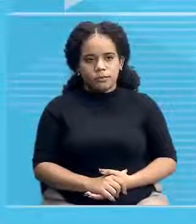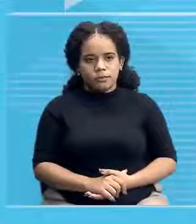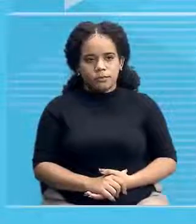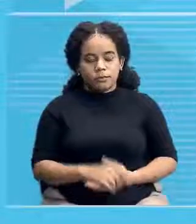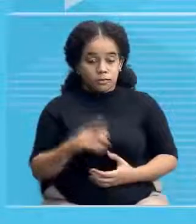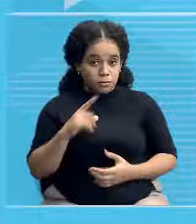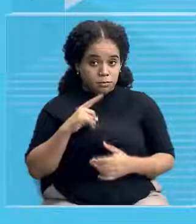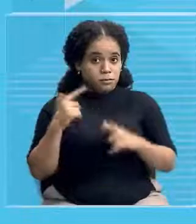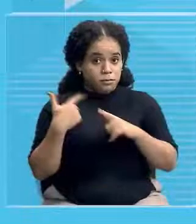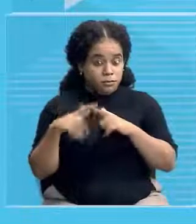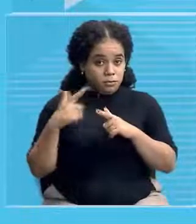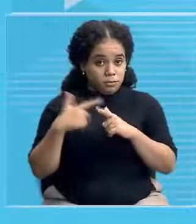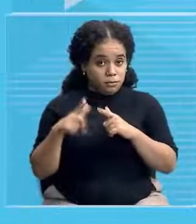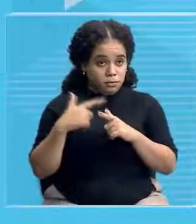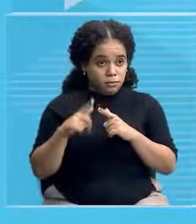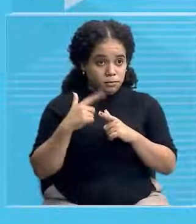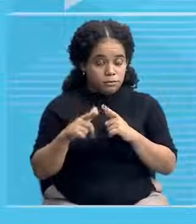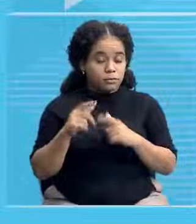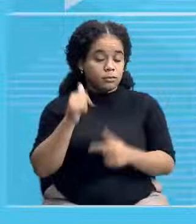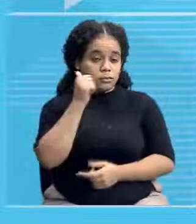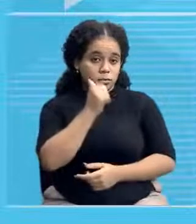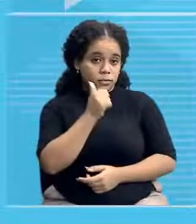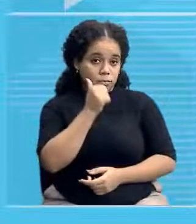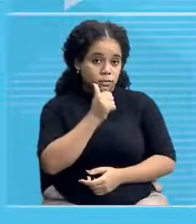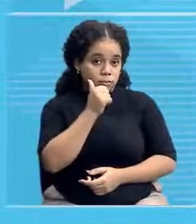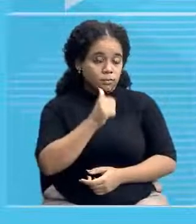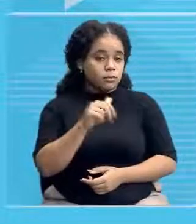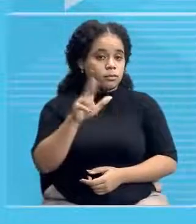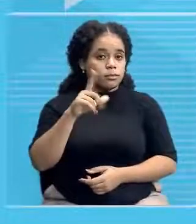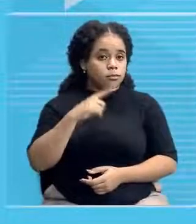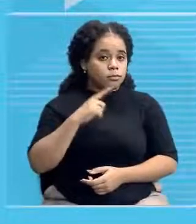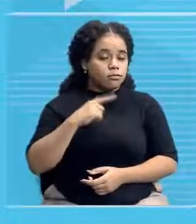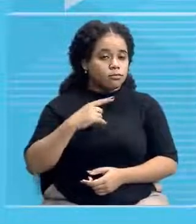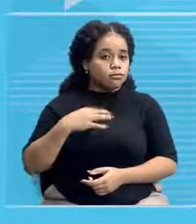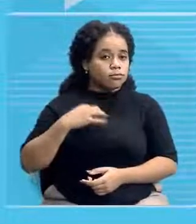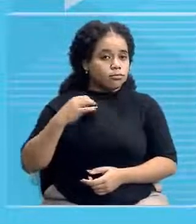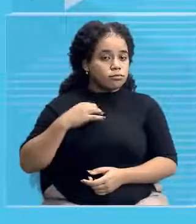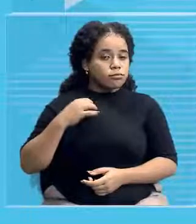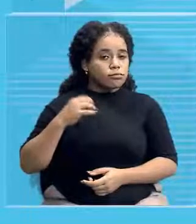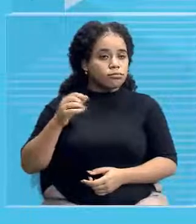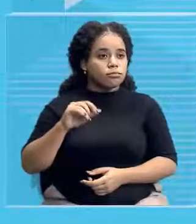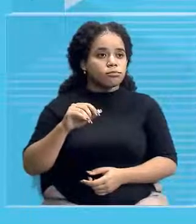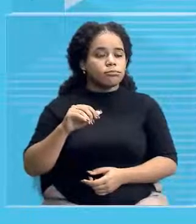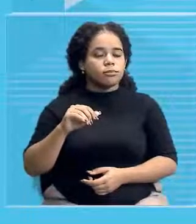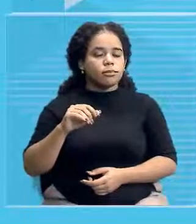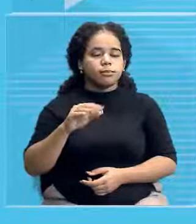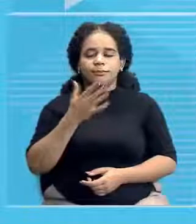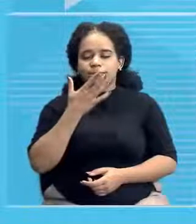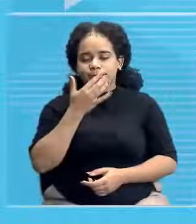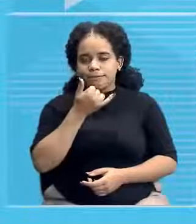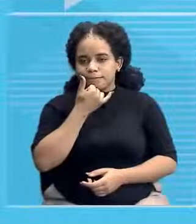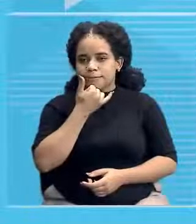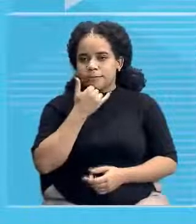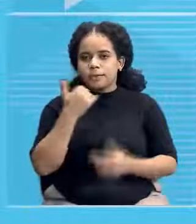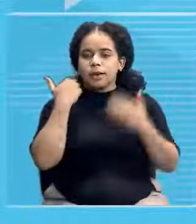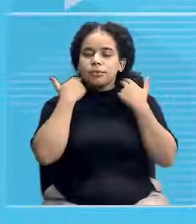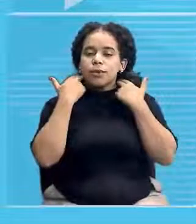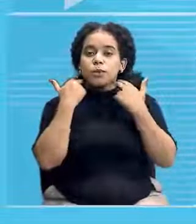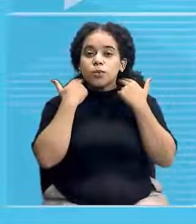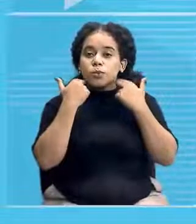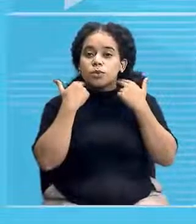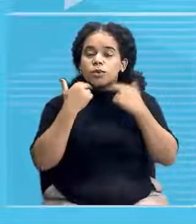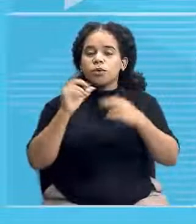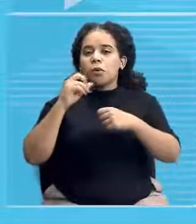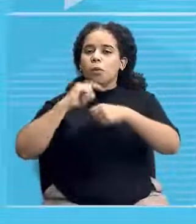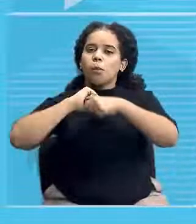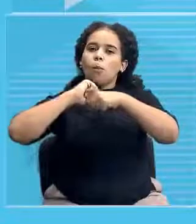Tem algum problema a menina usar cabelos curtos? Não. Claro